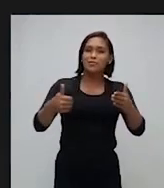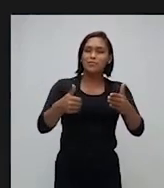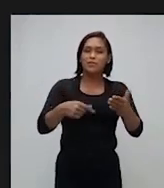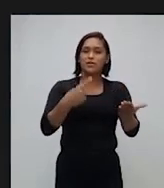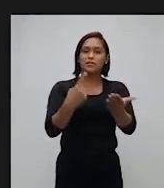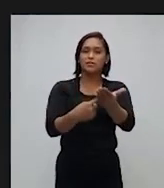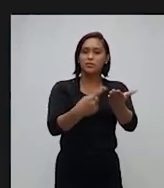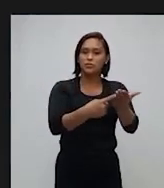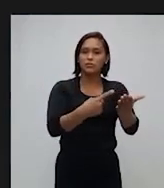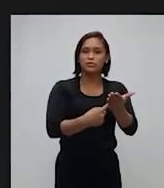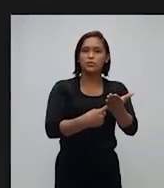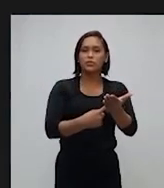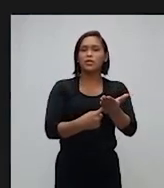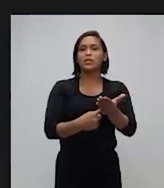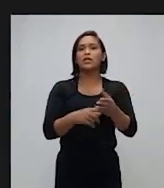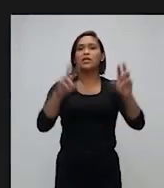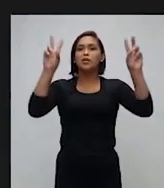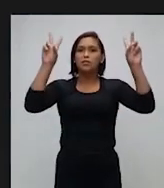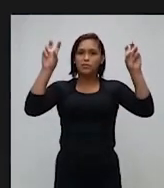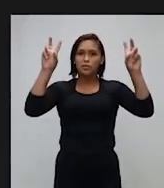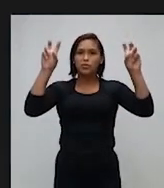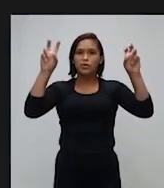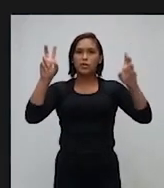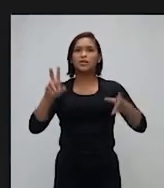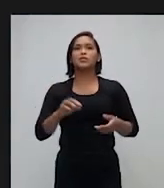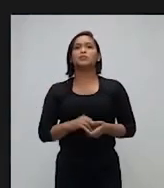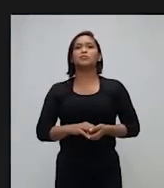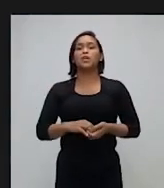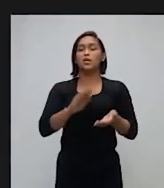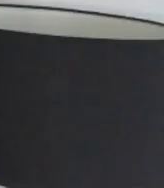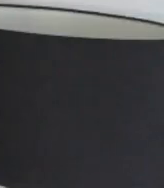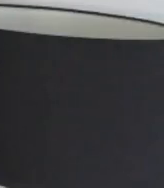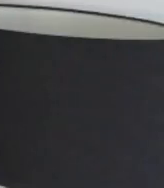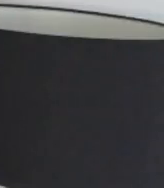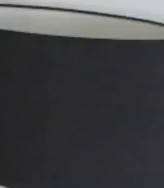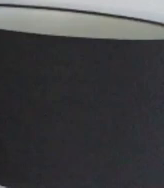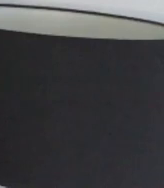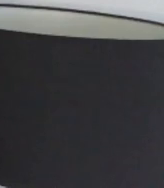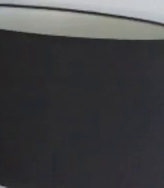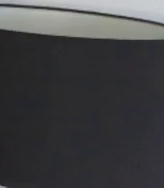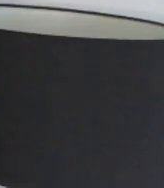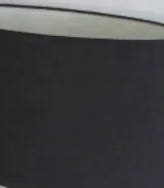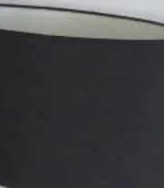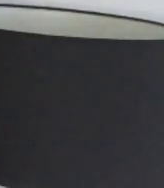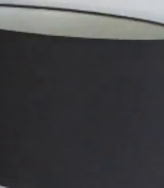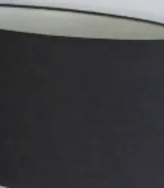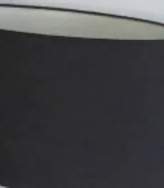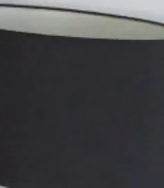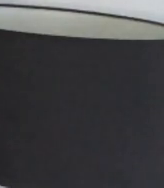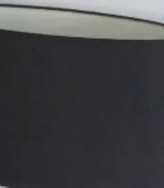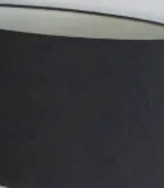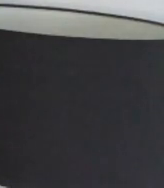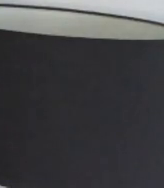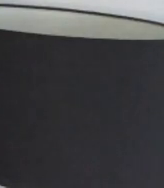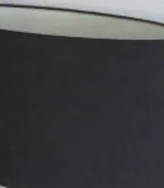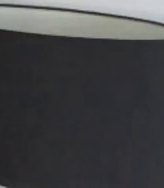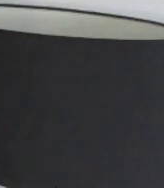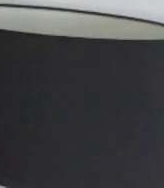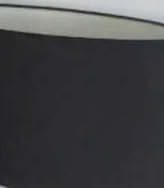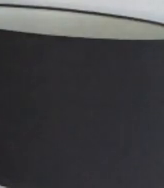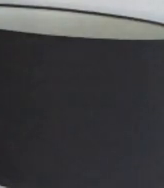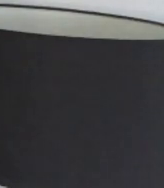ou acordo coletivo, a competência passa a ser da Justiça do Trabalho. O caso analisado envolve o pedido de uma fundação de